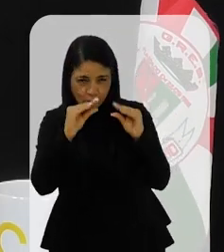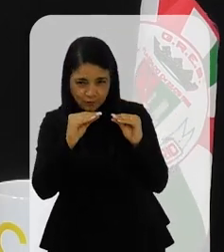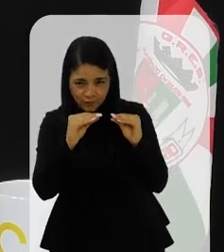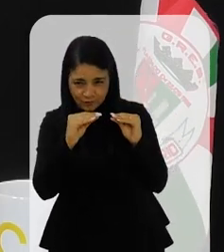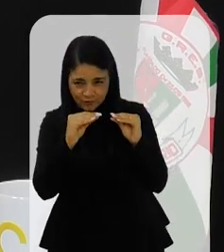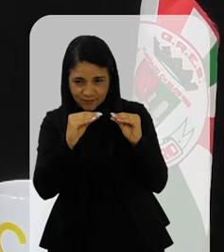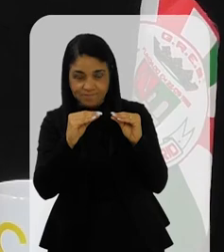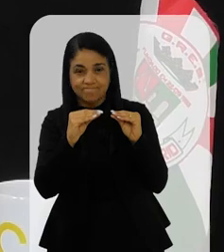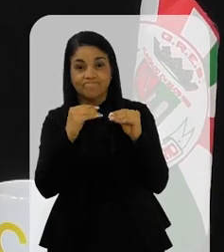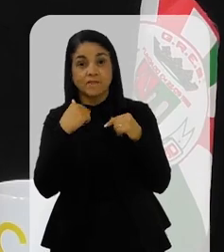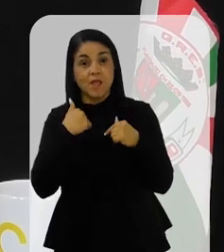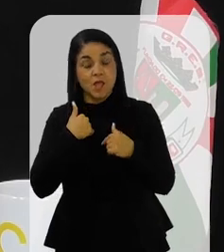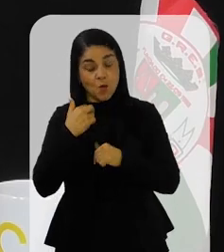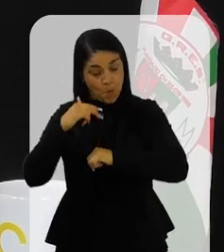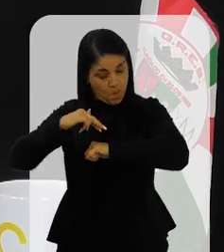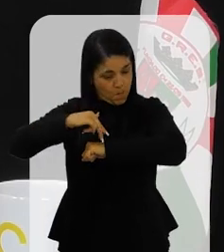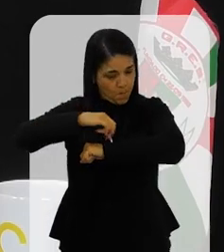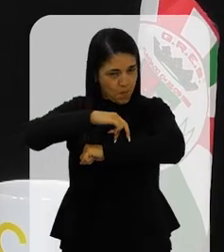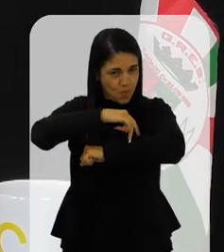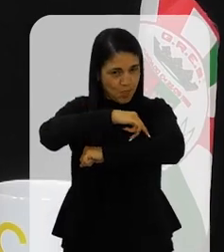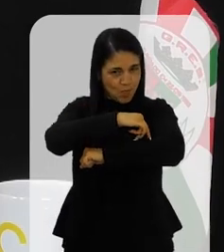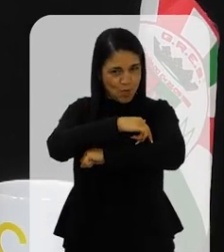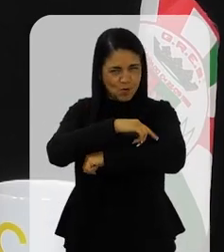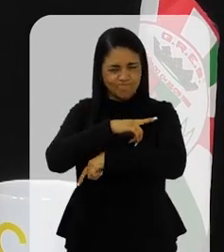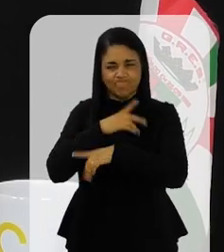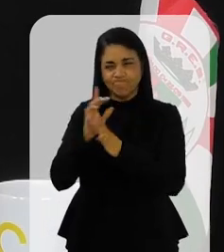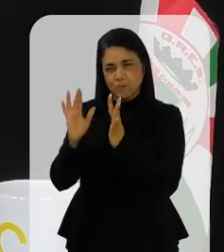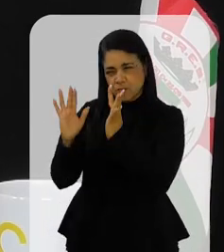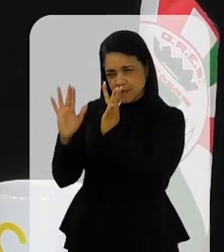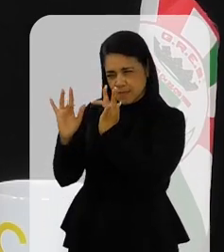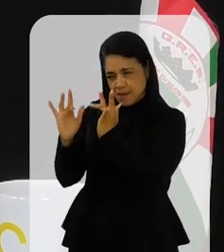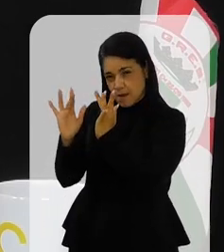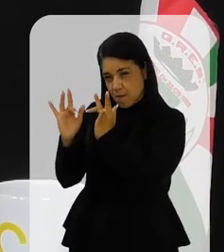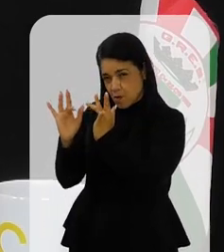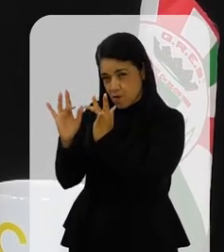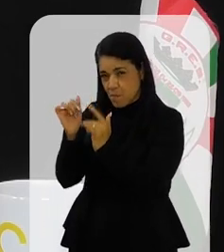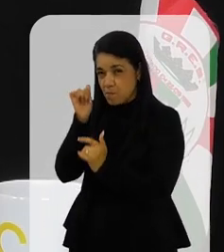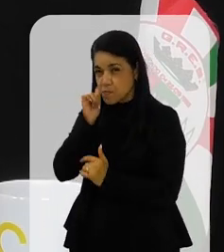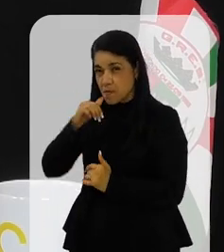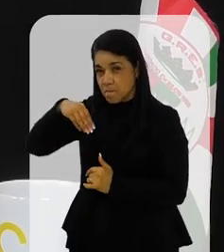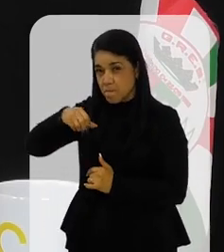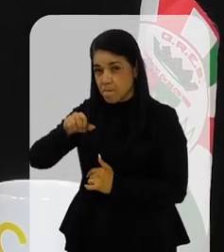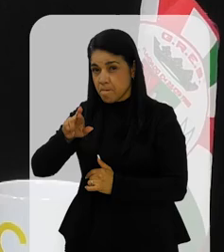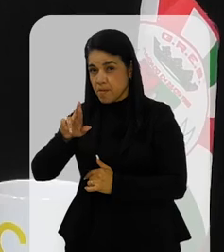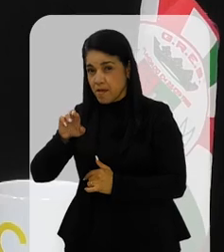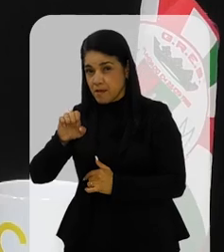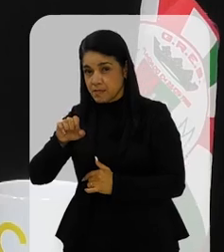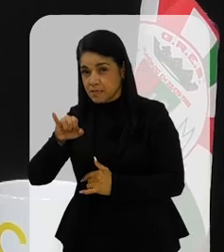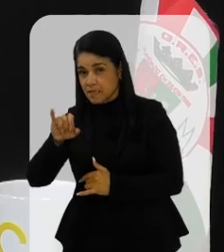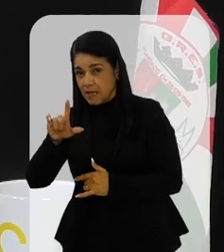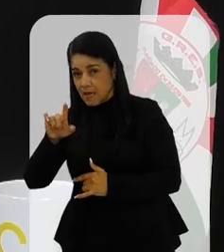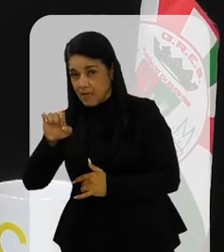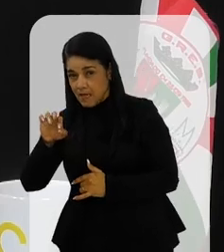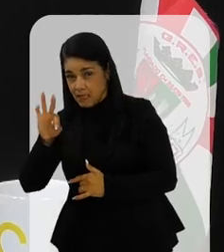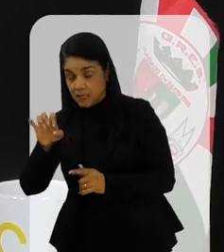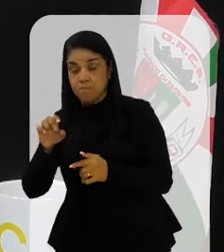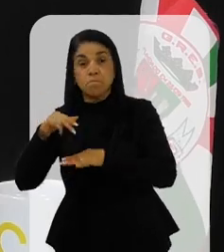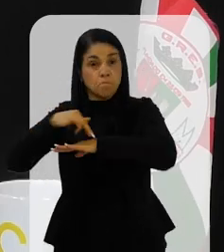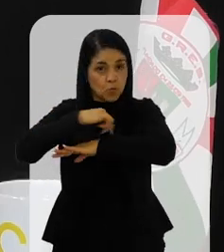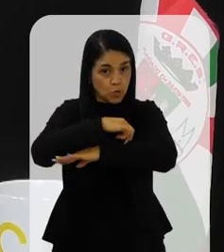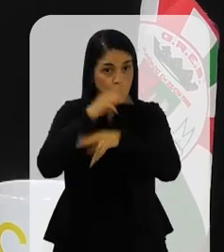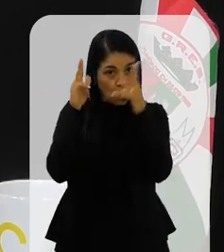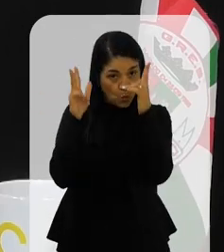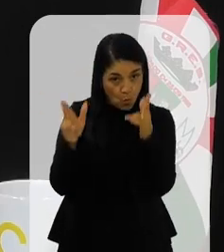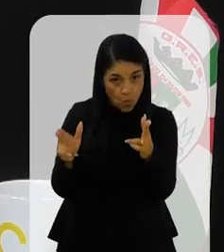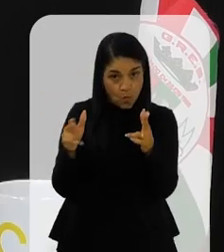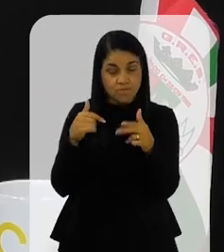Negra. E eu, como modelo, nesse tempo eu namorava uma menina, Marcilene, que ela era modelo também, e através,